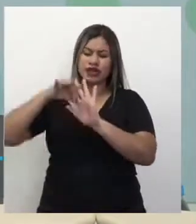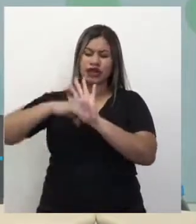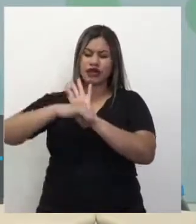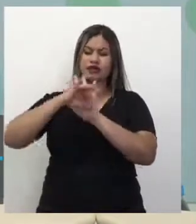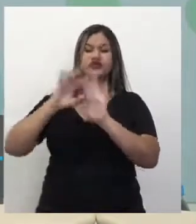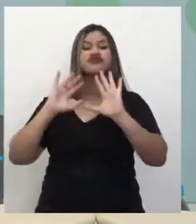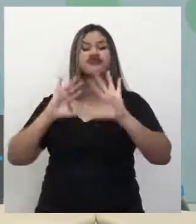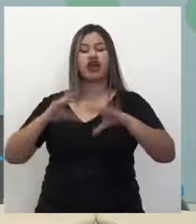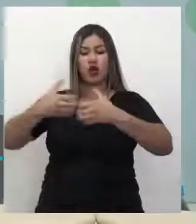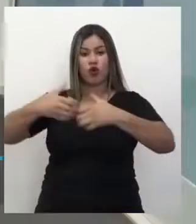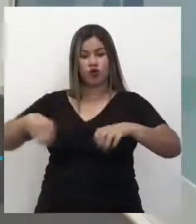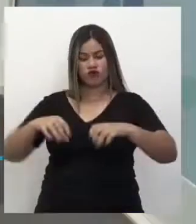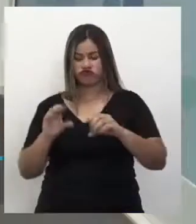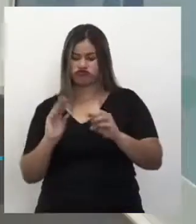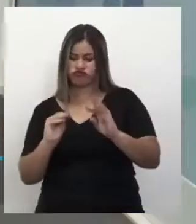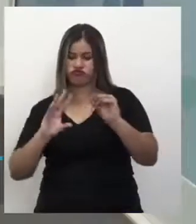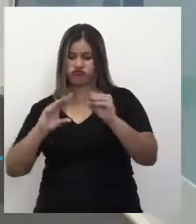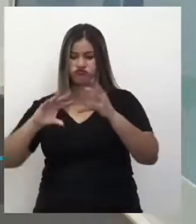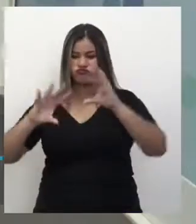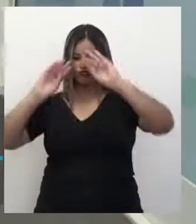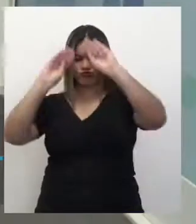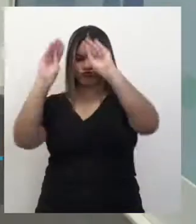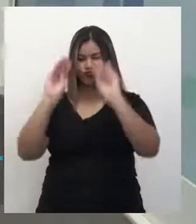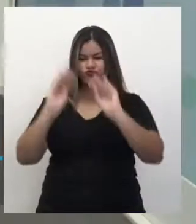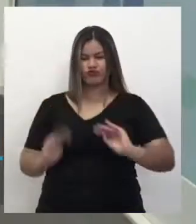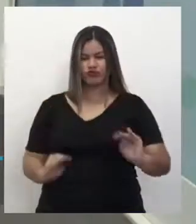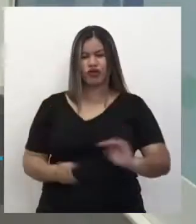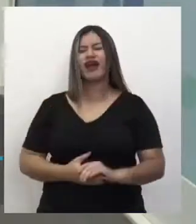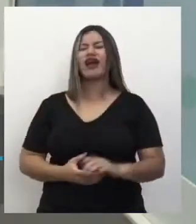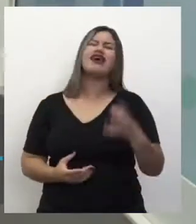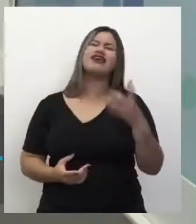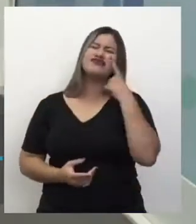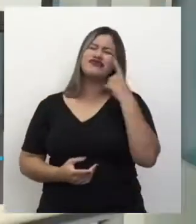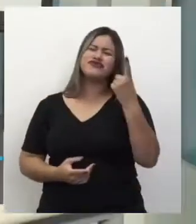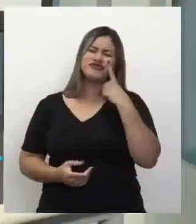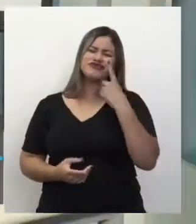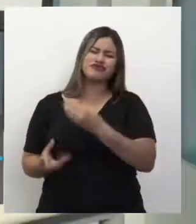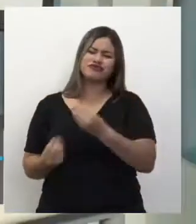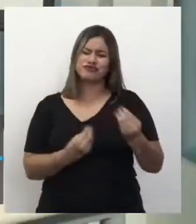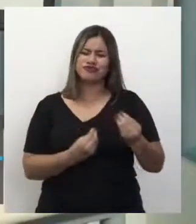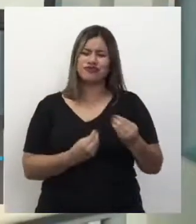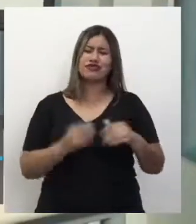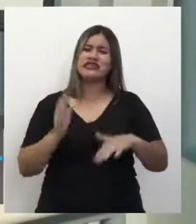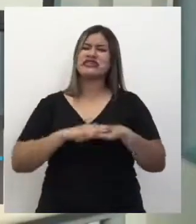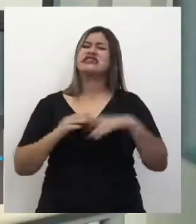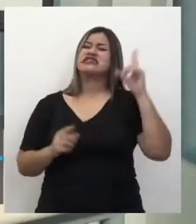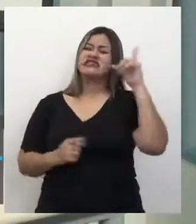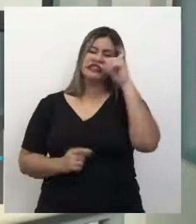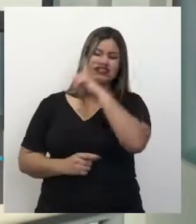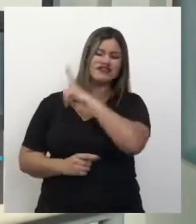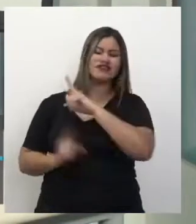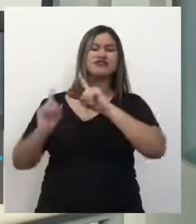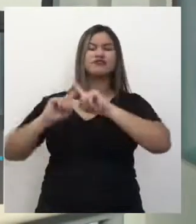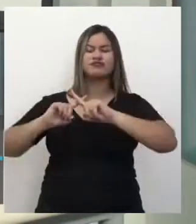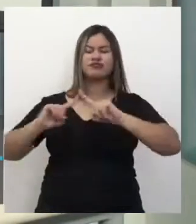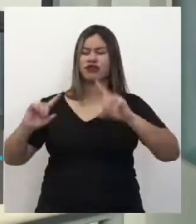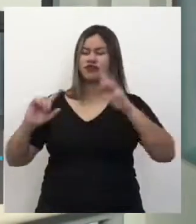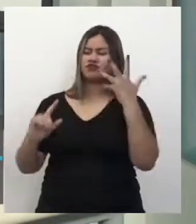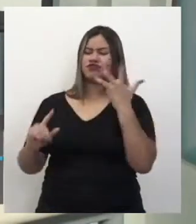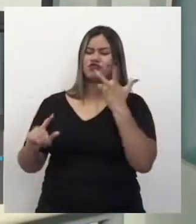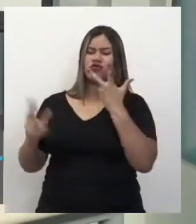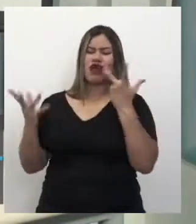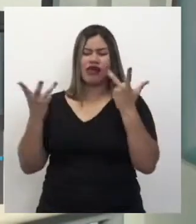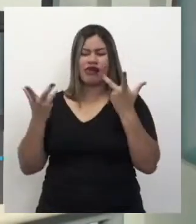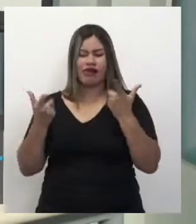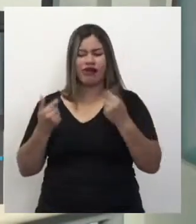de ovo. Ai, gente, casca de ovo. Nossa, já vi cada trabalho legal com casca de ovo, dá tanto trabalho, mas fica um trabalho tão